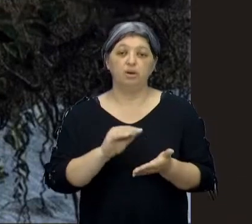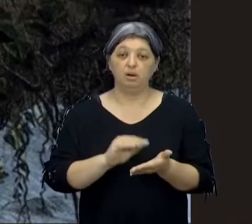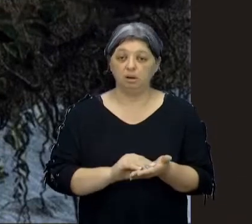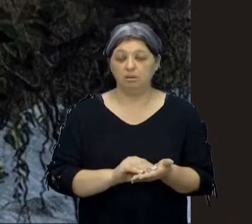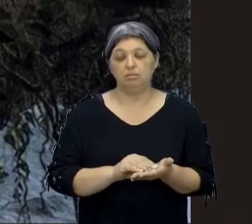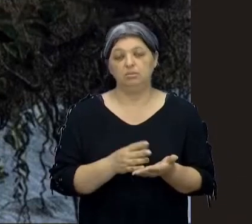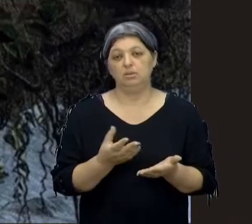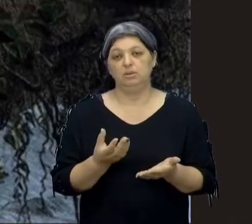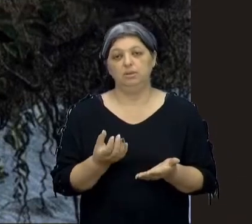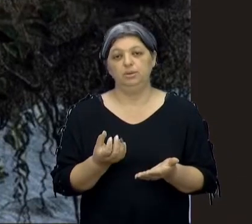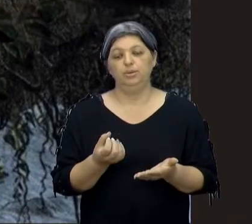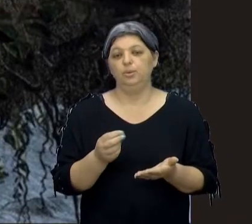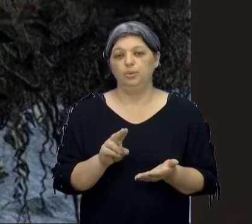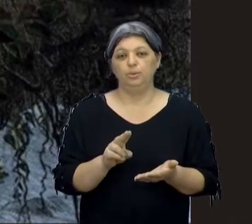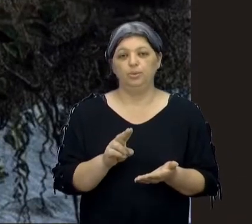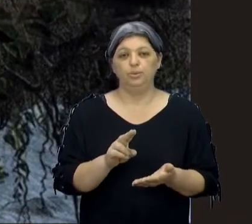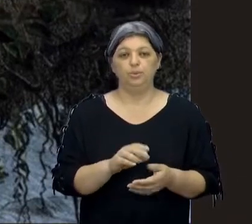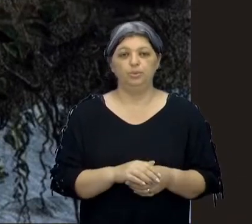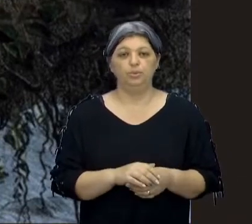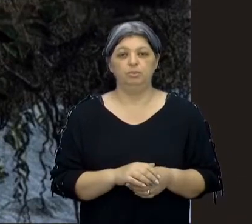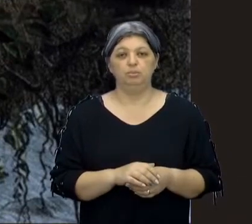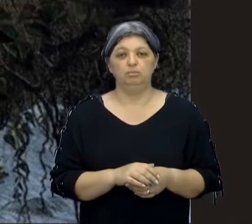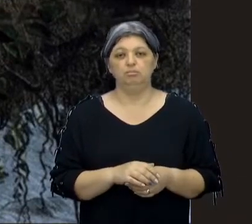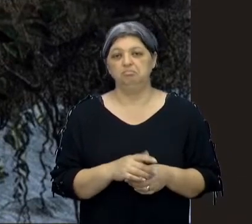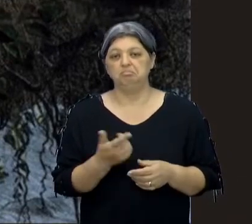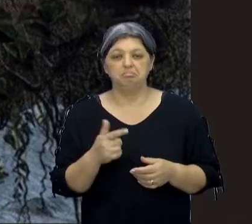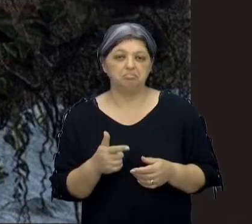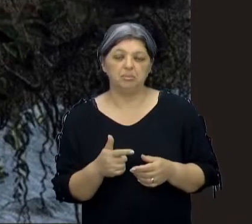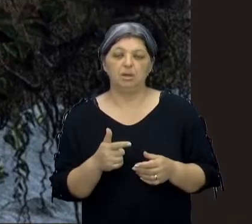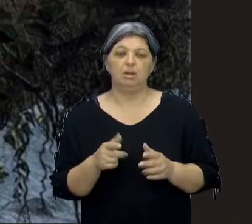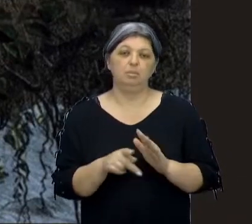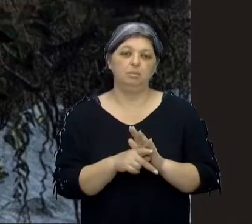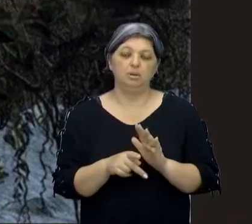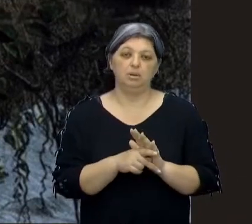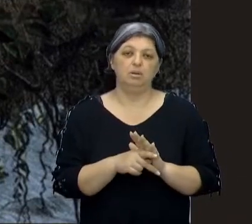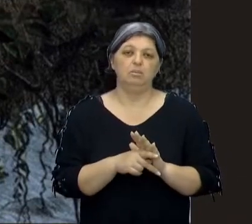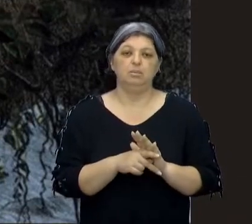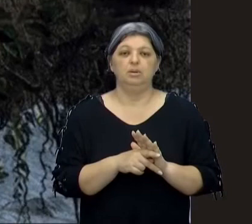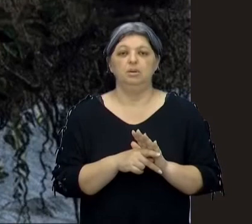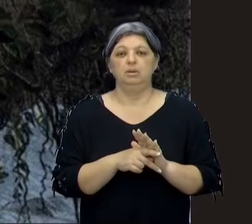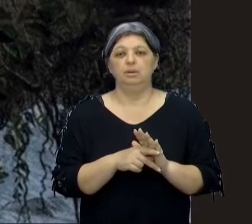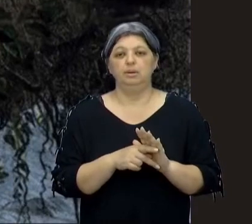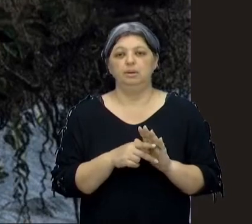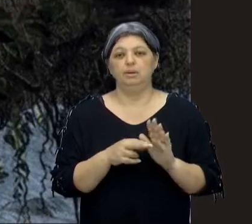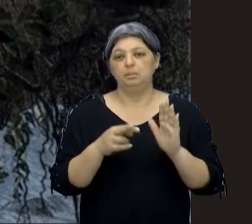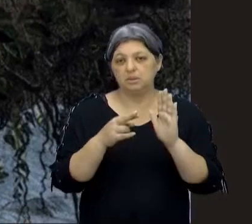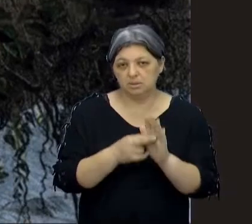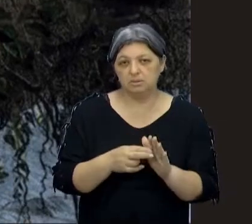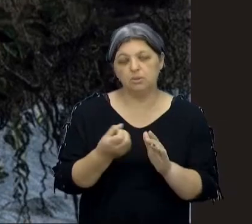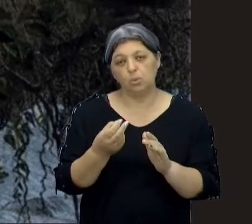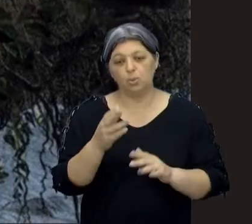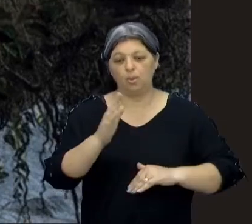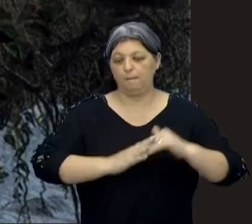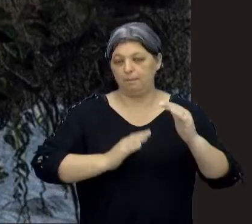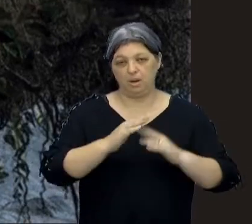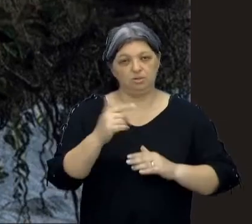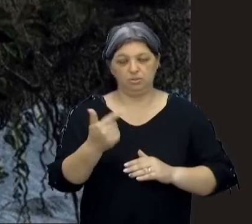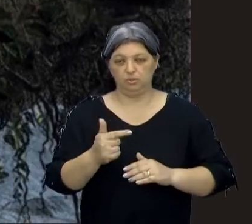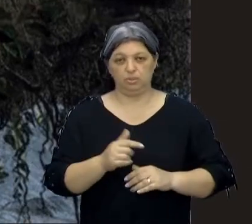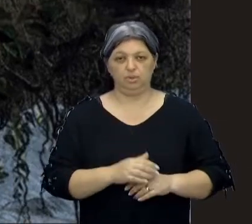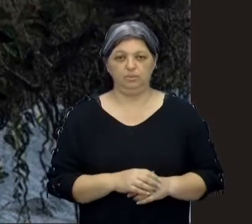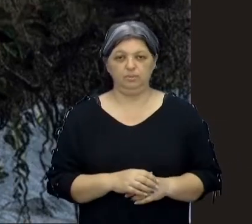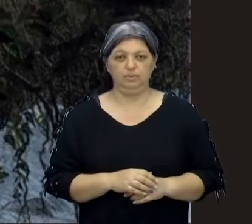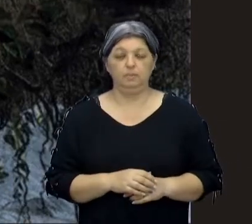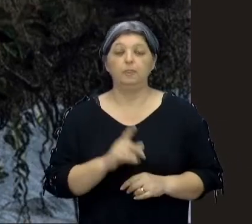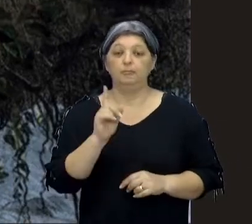são reconhecidos ou muitas vezes não são postos em prática né que é o